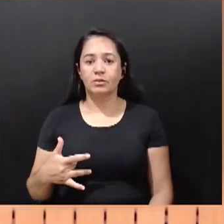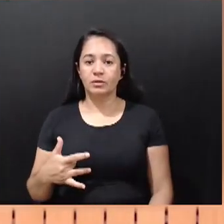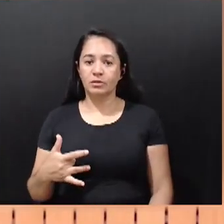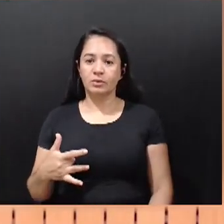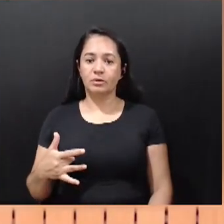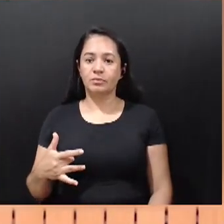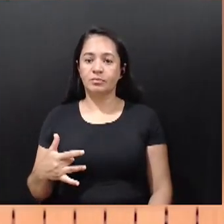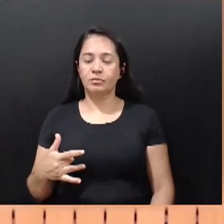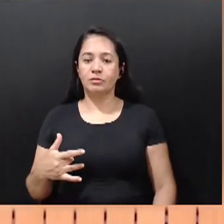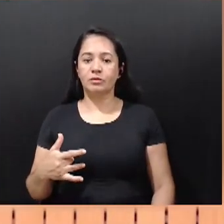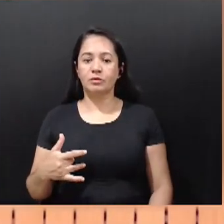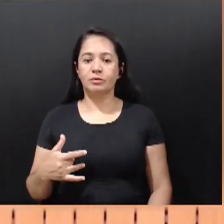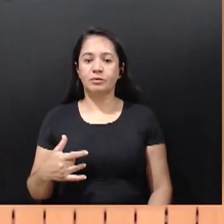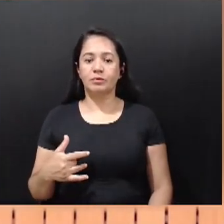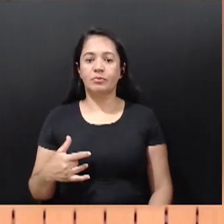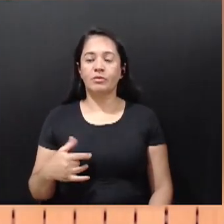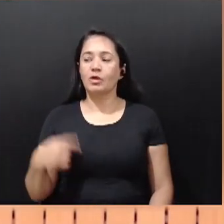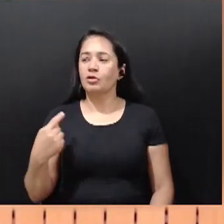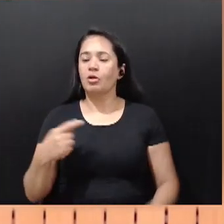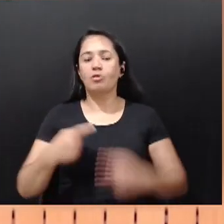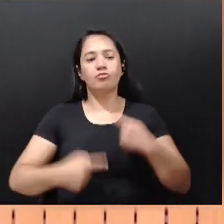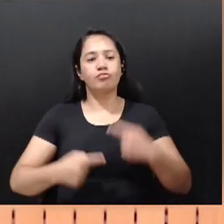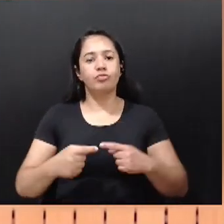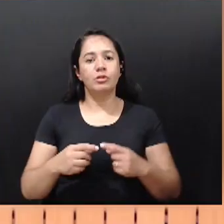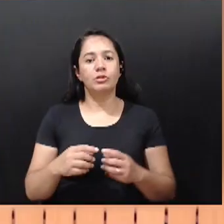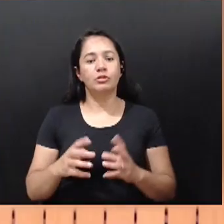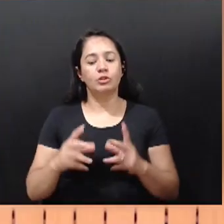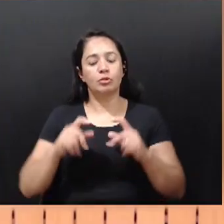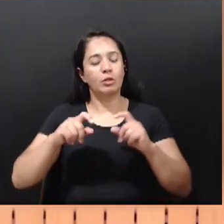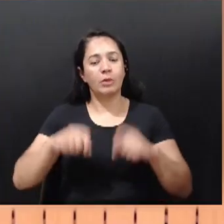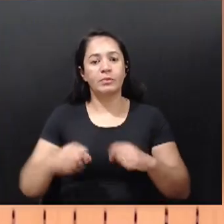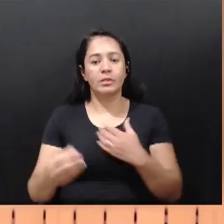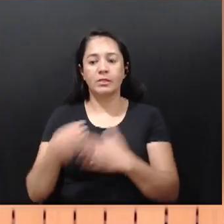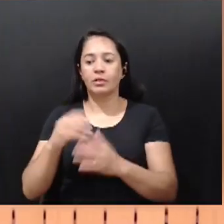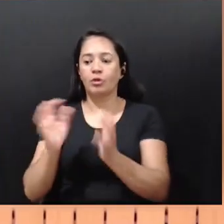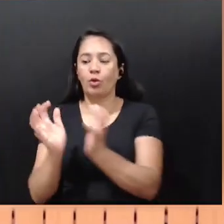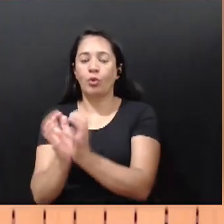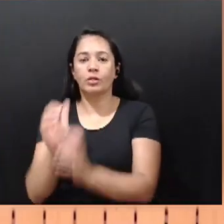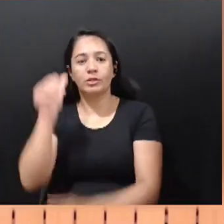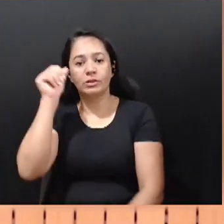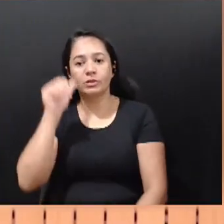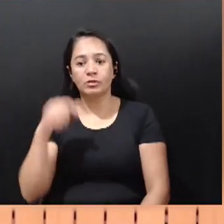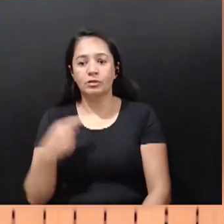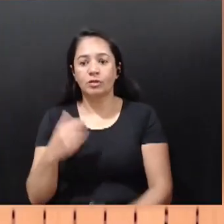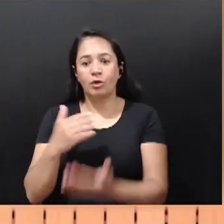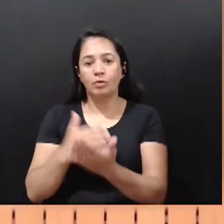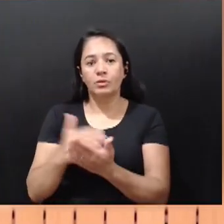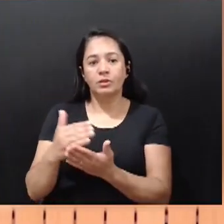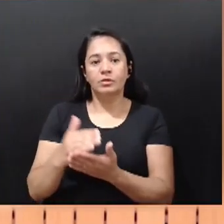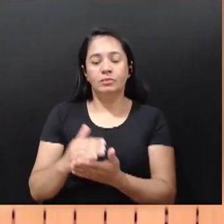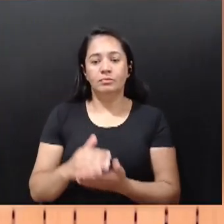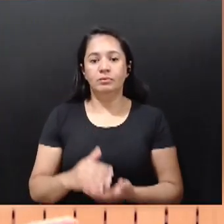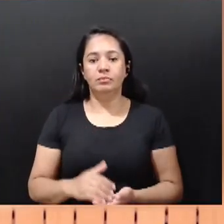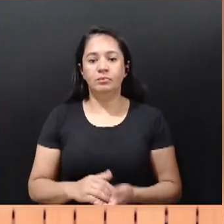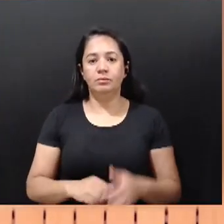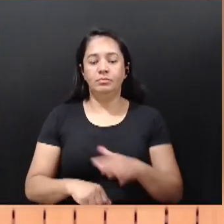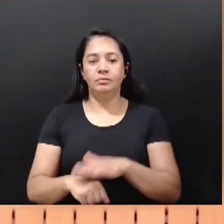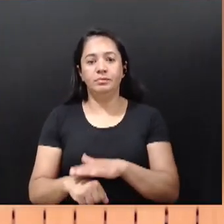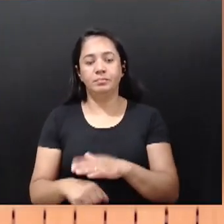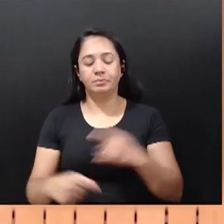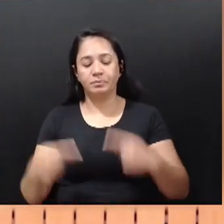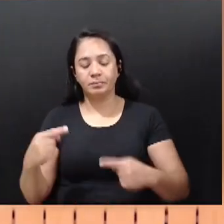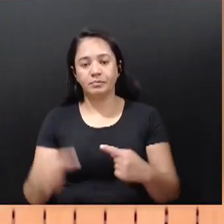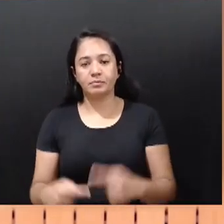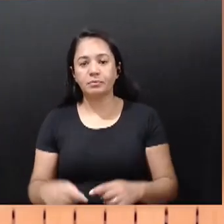disputamos o que dá para disputar, e especialmente no Conselho das Mulheres, que desde a nossa fundação que a gente está lá fazendo essa luta. E, para isso, também a